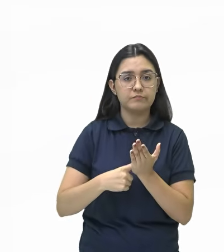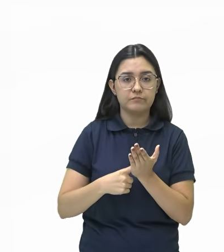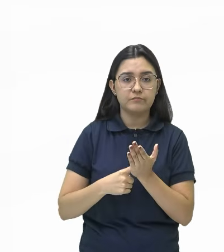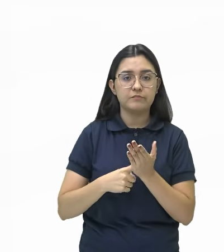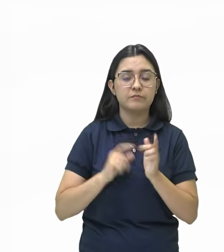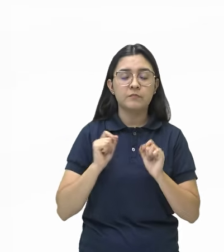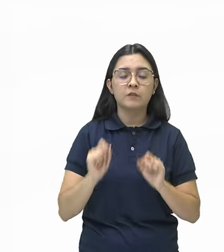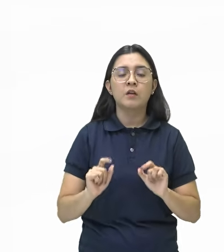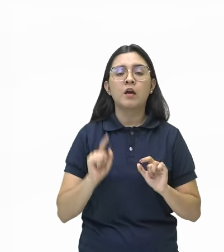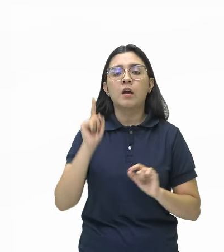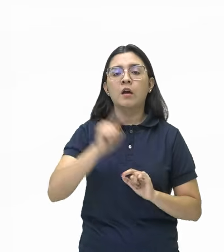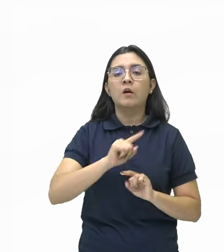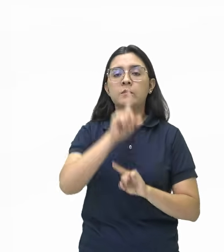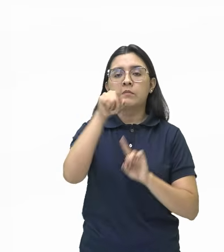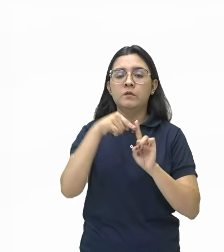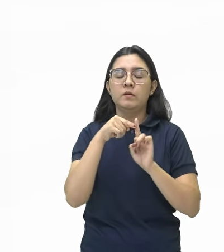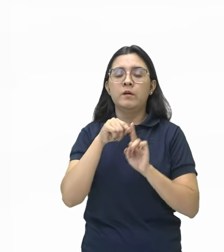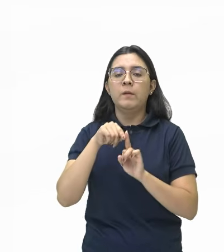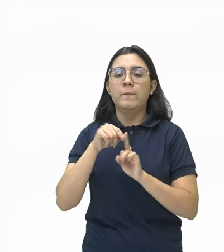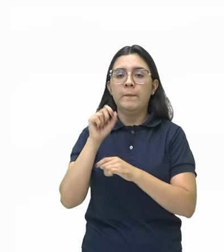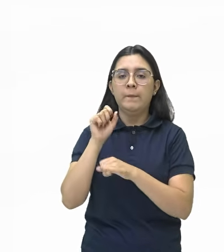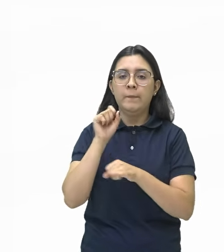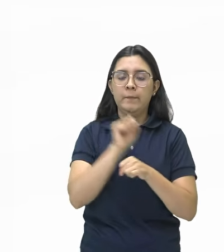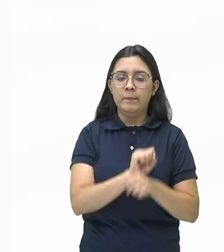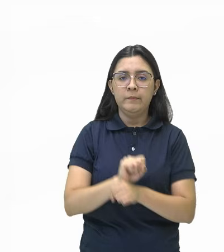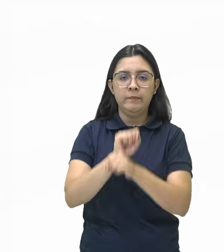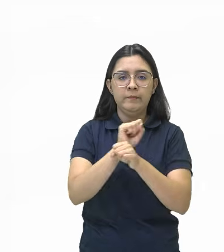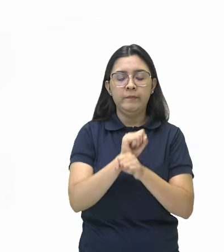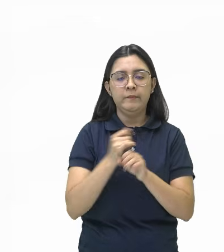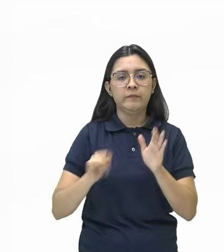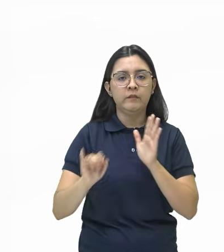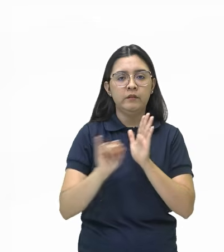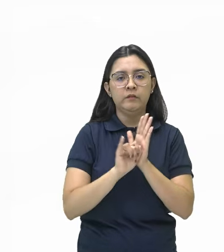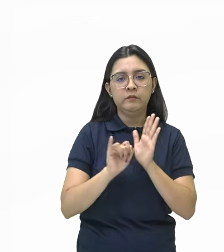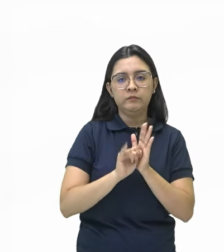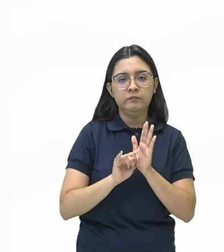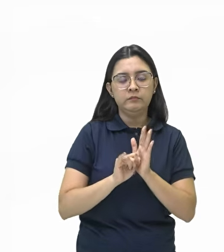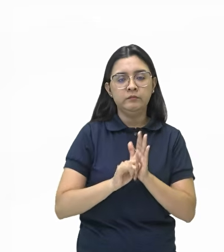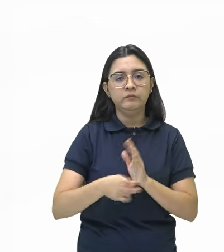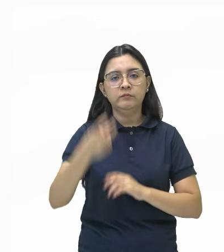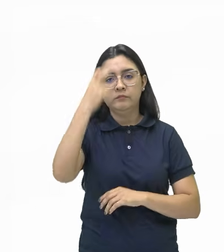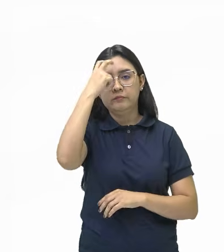de defender essa identidade cultural que está